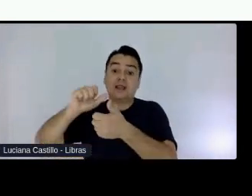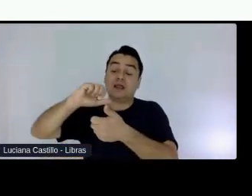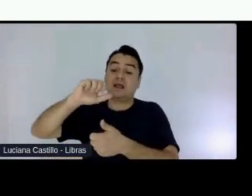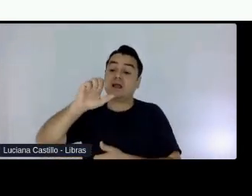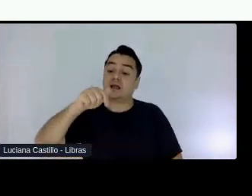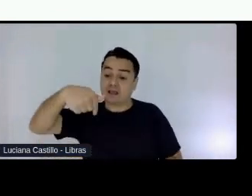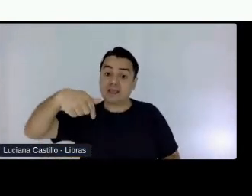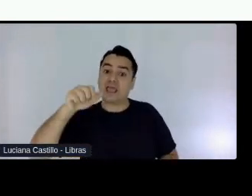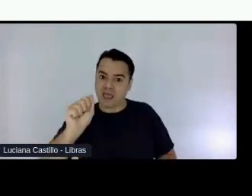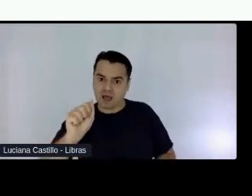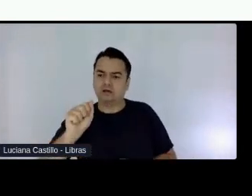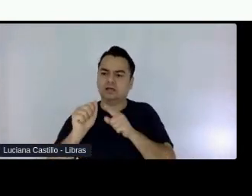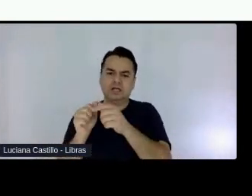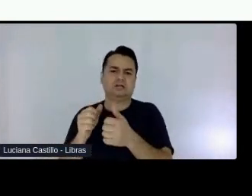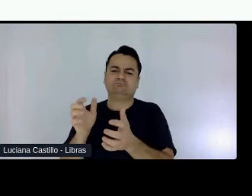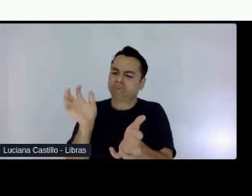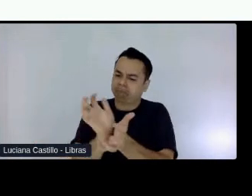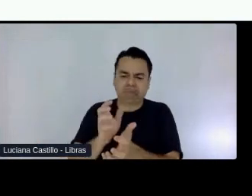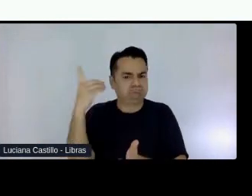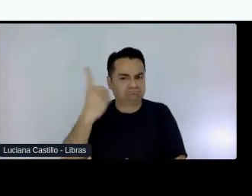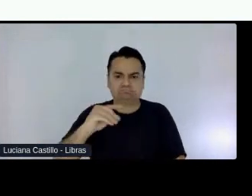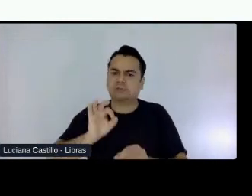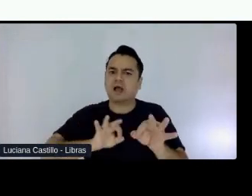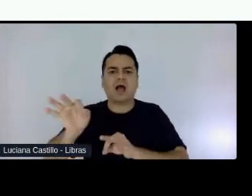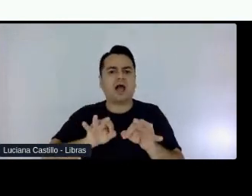eu sou suspeito de falar desse time. Tá?